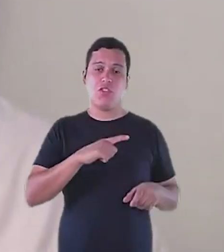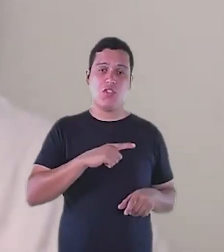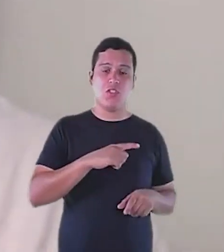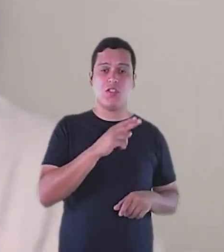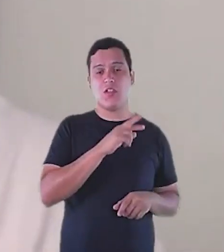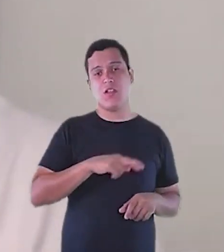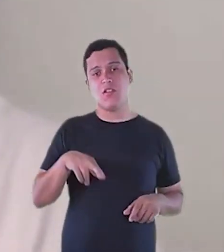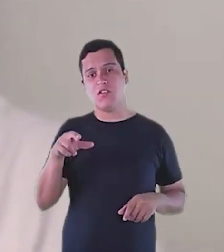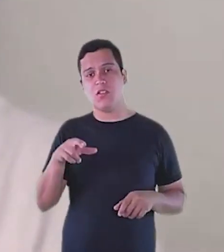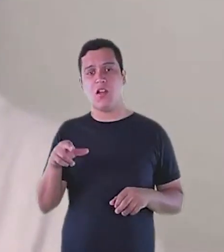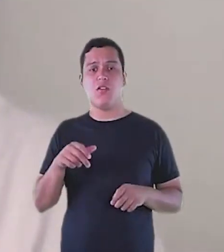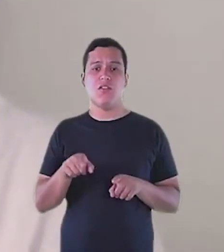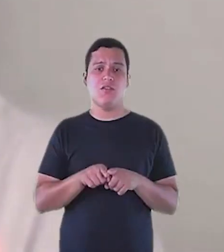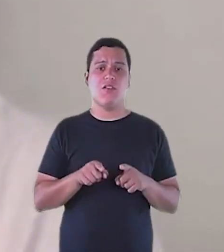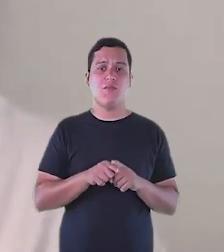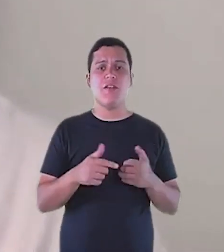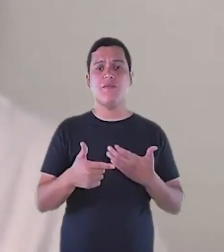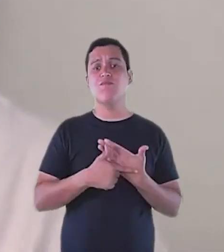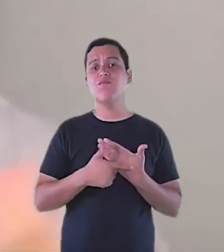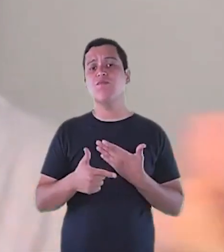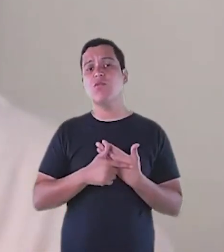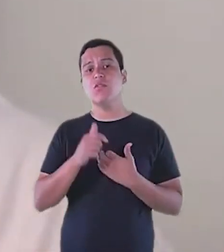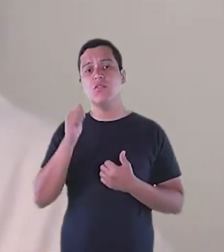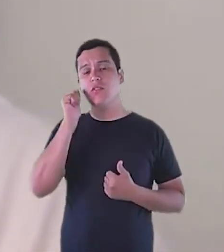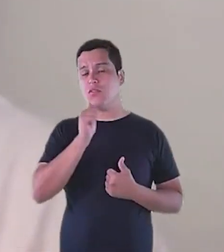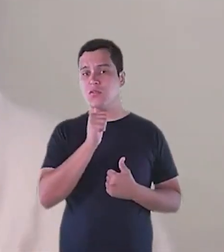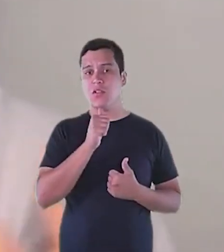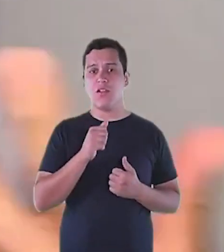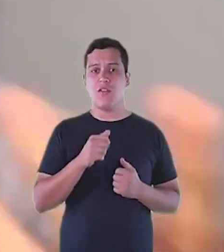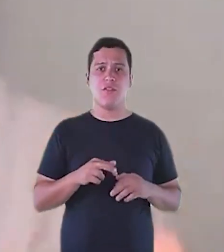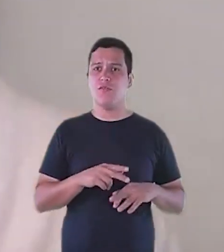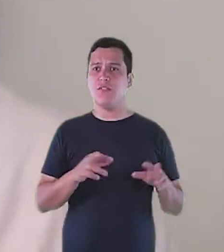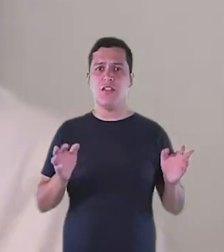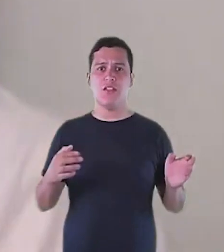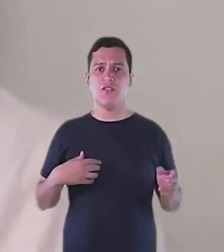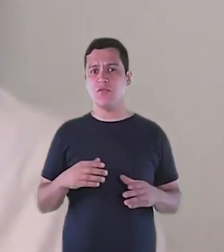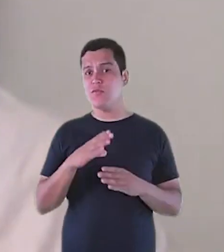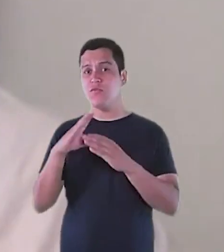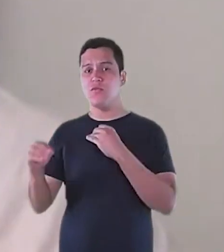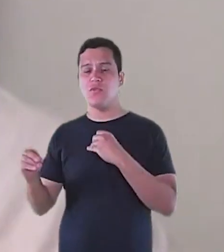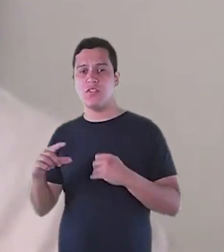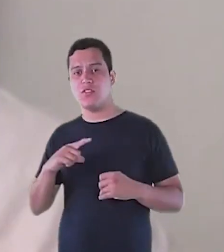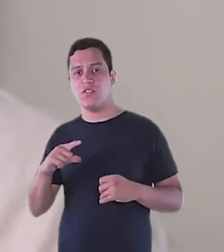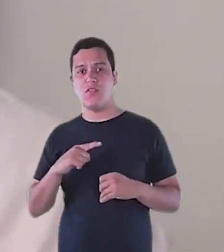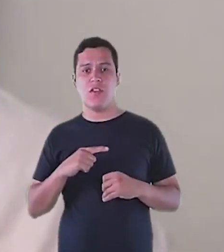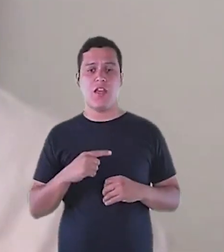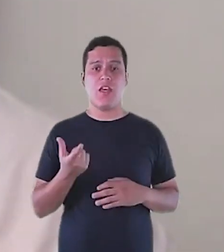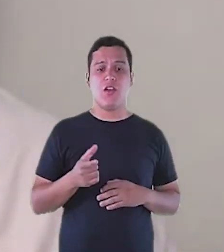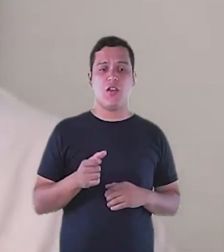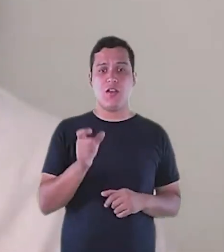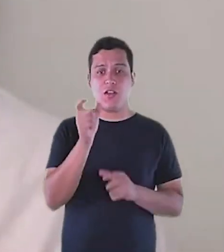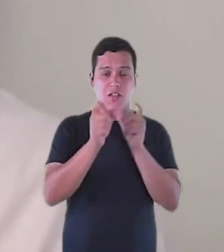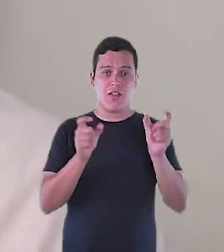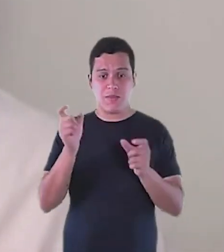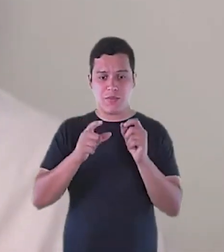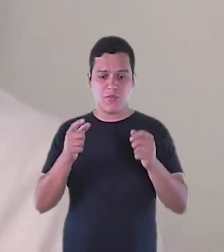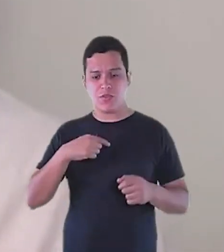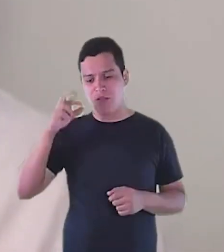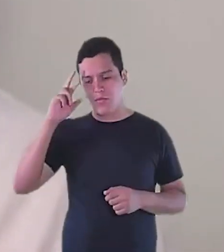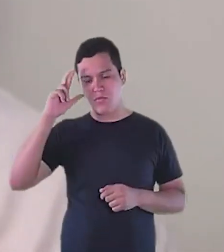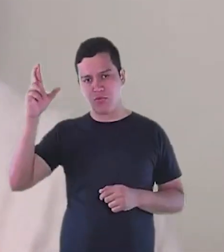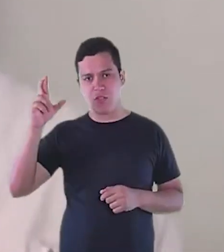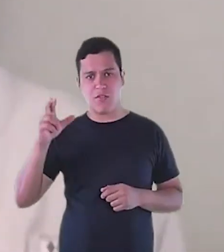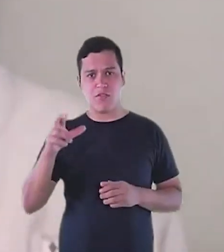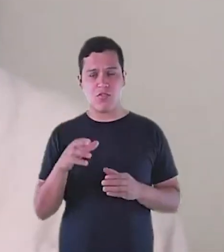mulher, as fugas, os quilombos, como é que era o trabalho dos escravos durante o